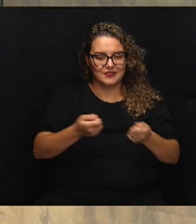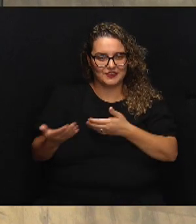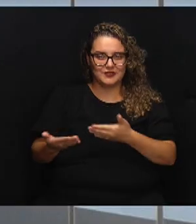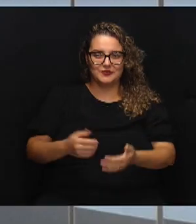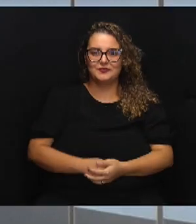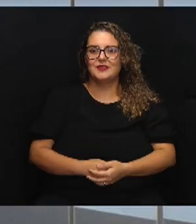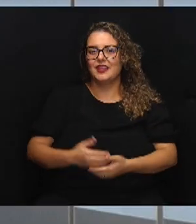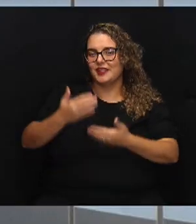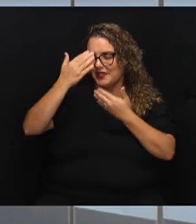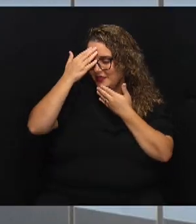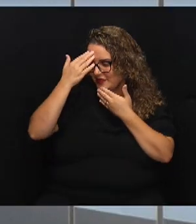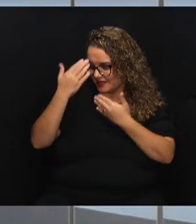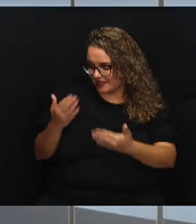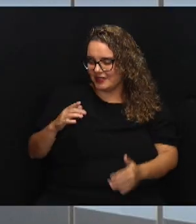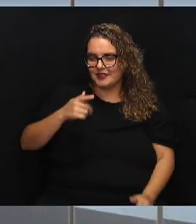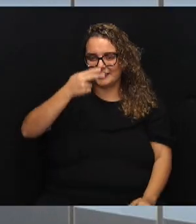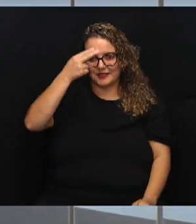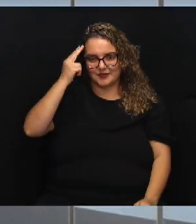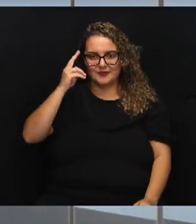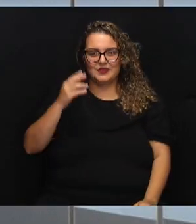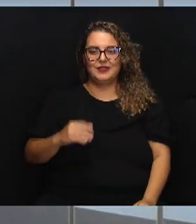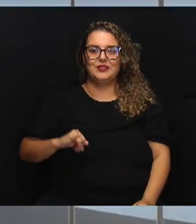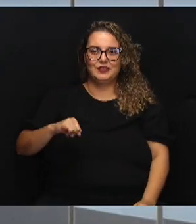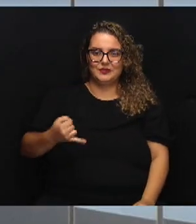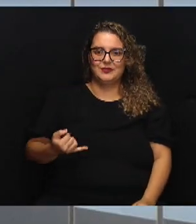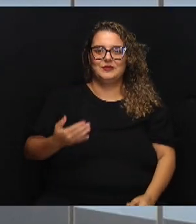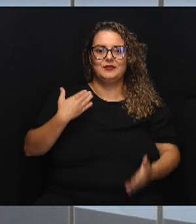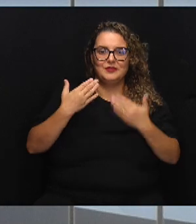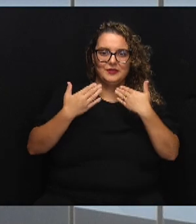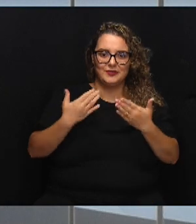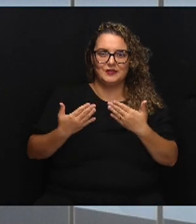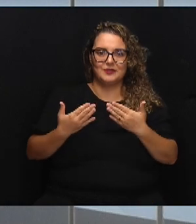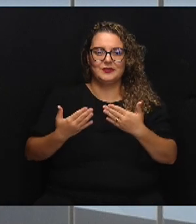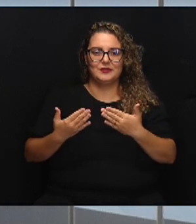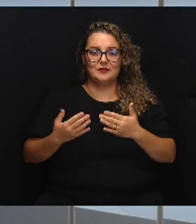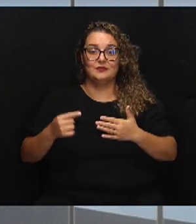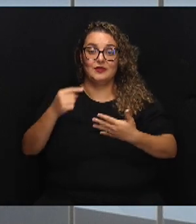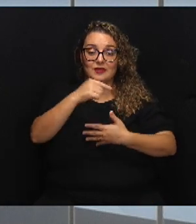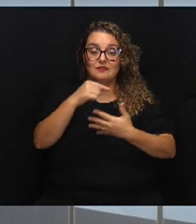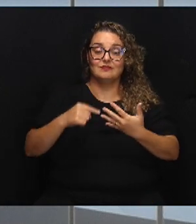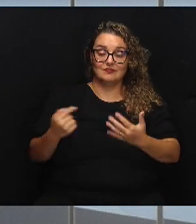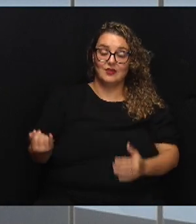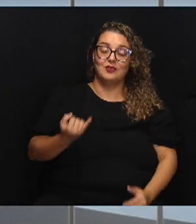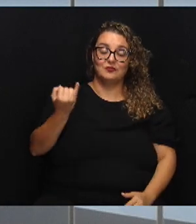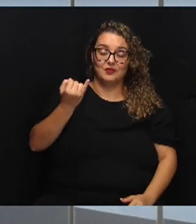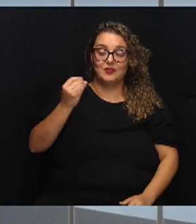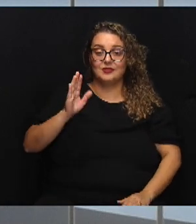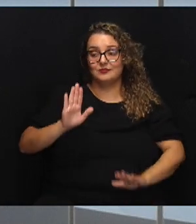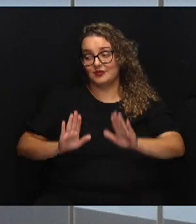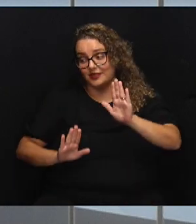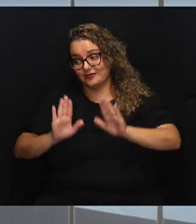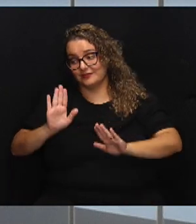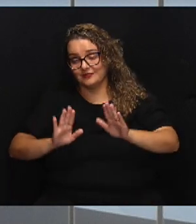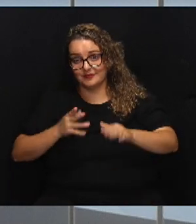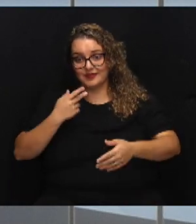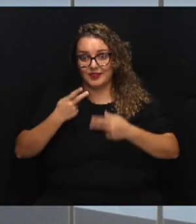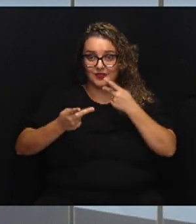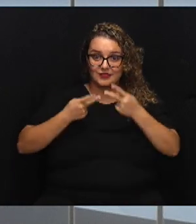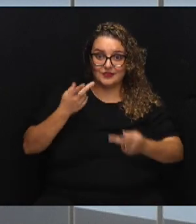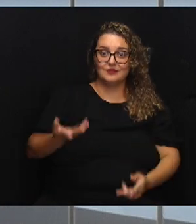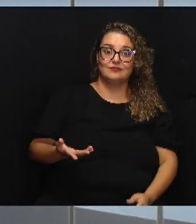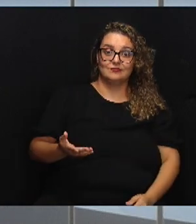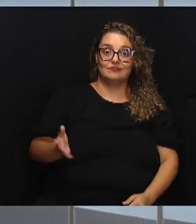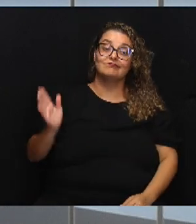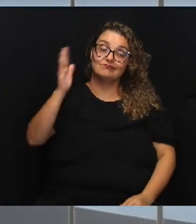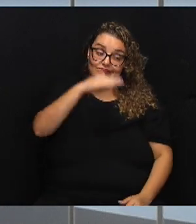agradeço, Gabriel, a oportunidade aqui de estar falando um pouco sobre questões tão importantes hoje na sociedade, que são os maus tratos a animais.